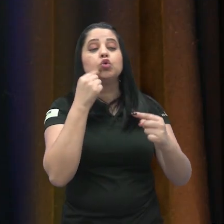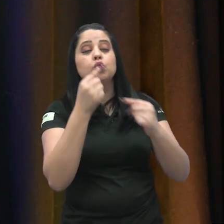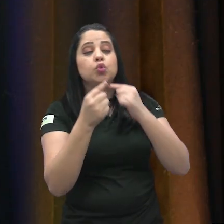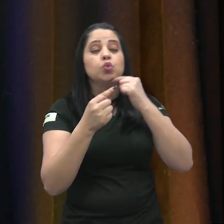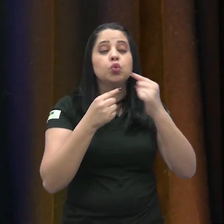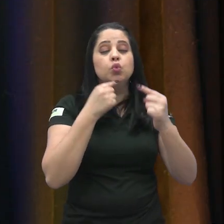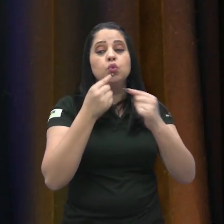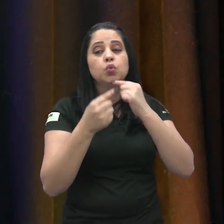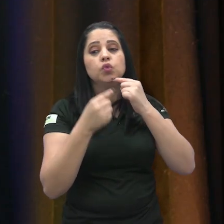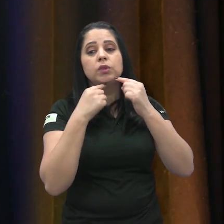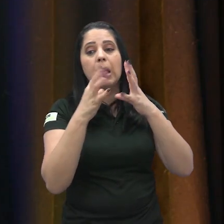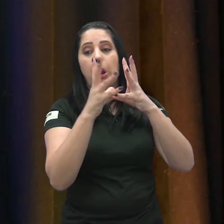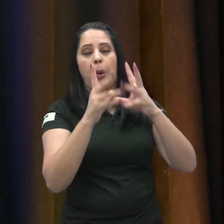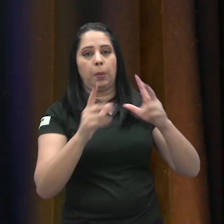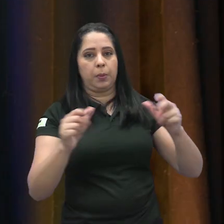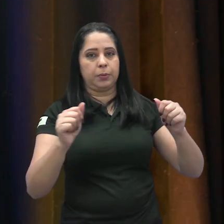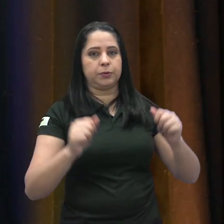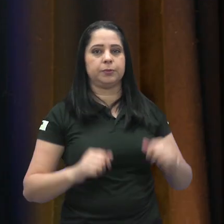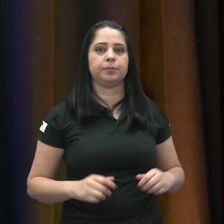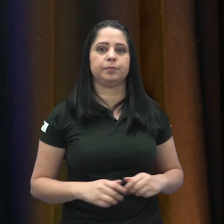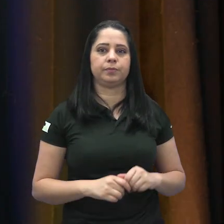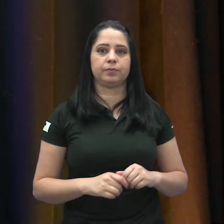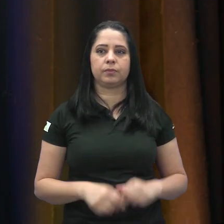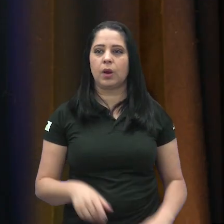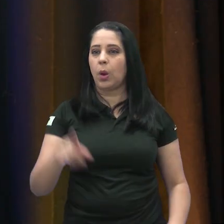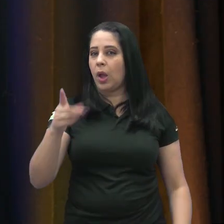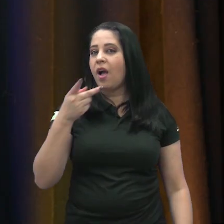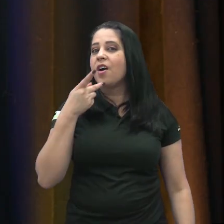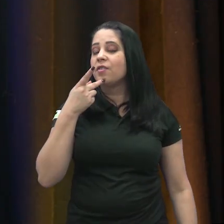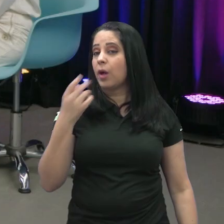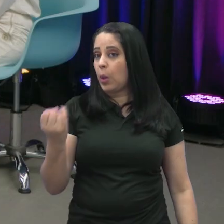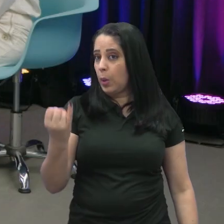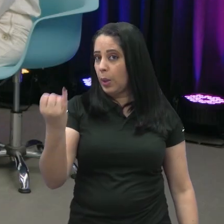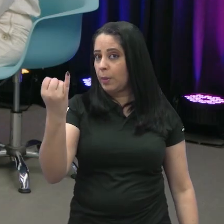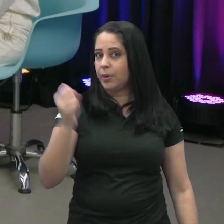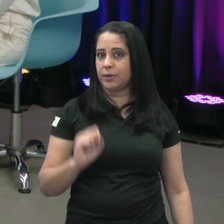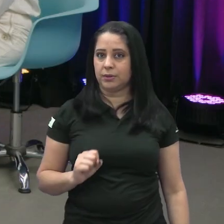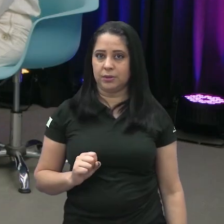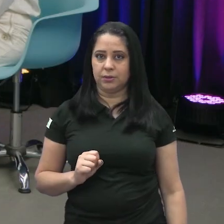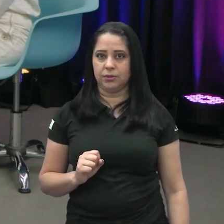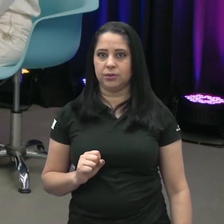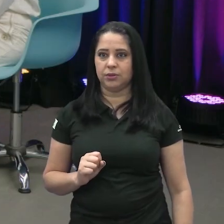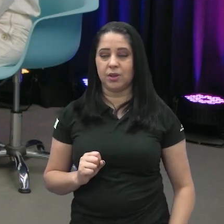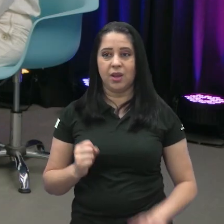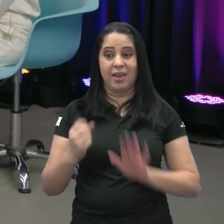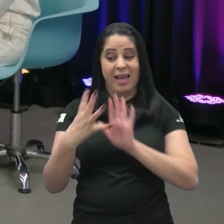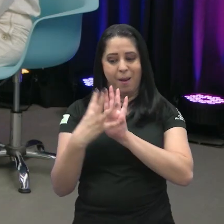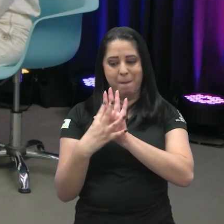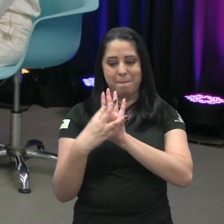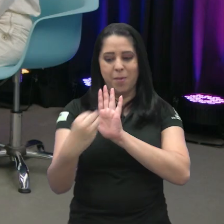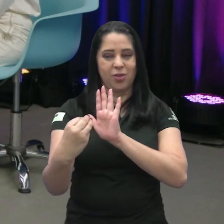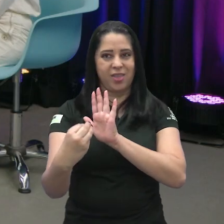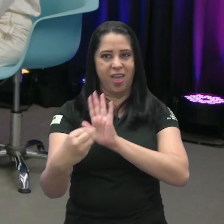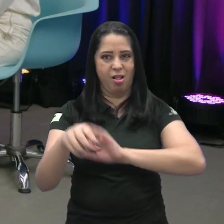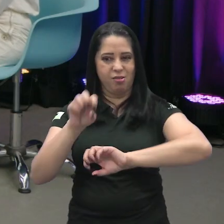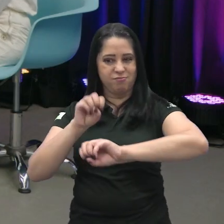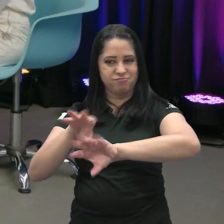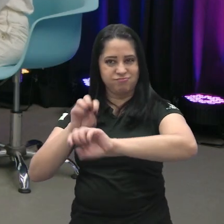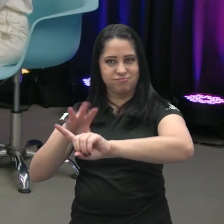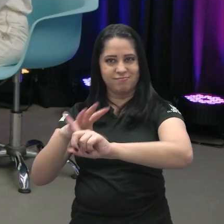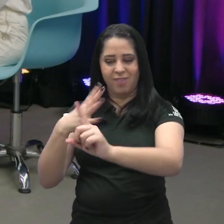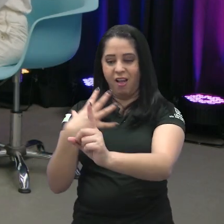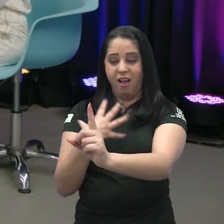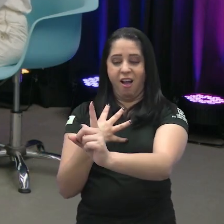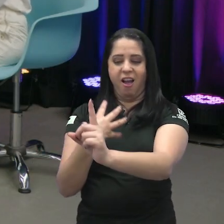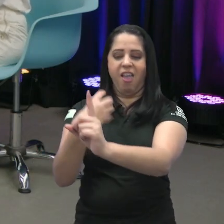minhas questões e ser coerente naquilo que eu estava fazendo. A Tabita falou algo muito importante, que é nada educa mais do que o exemplo. Sim. Nada